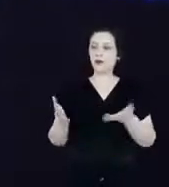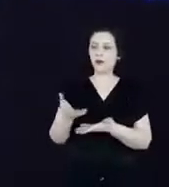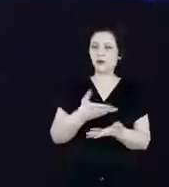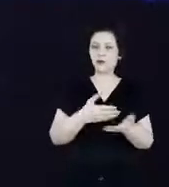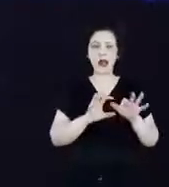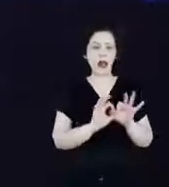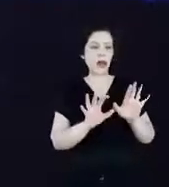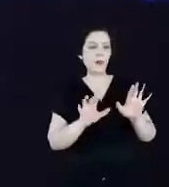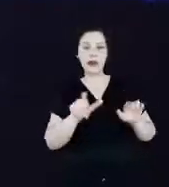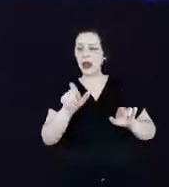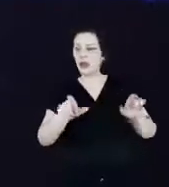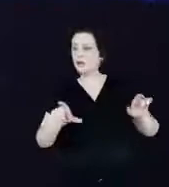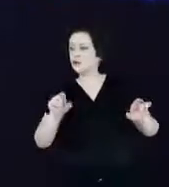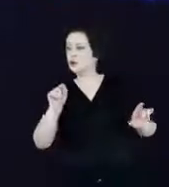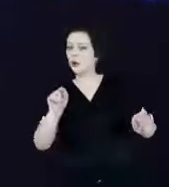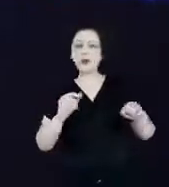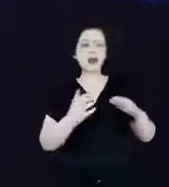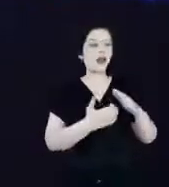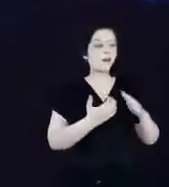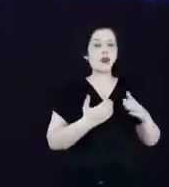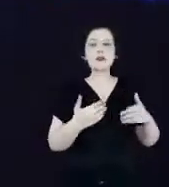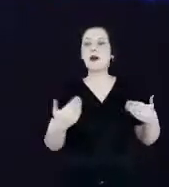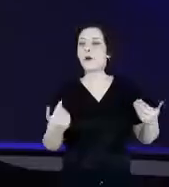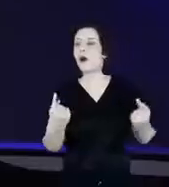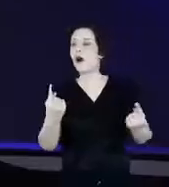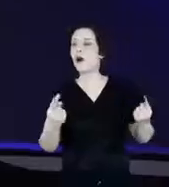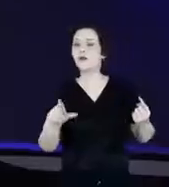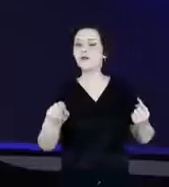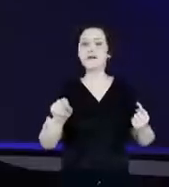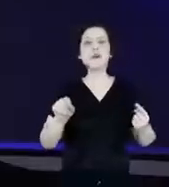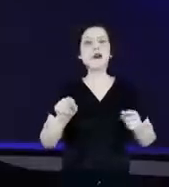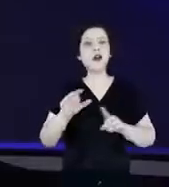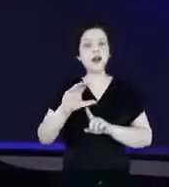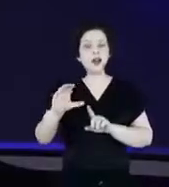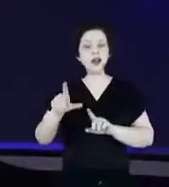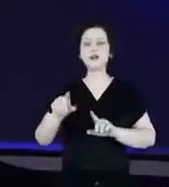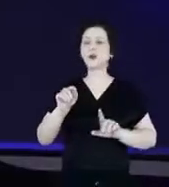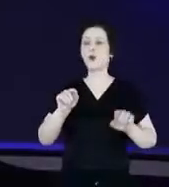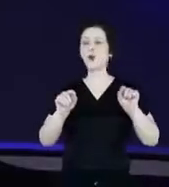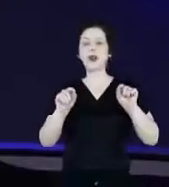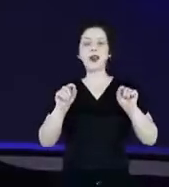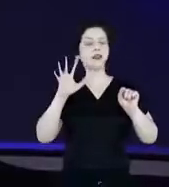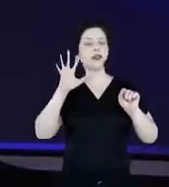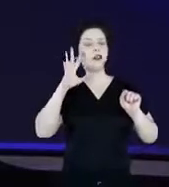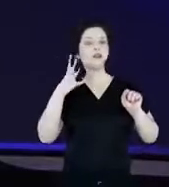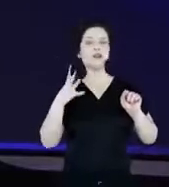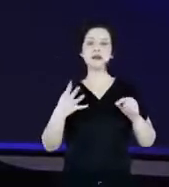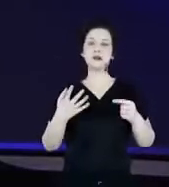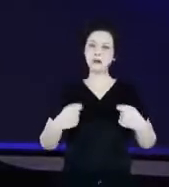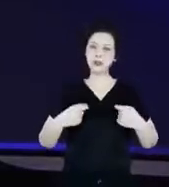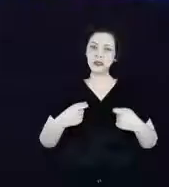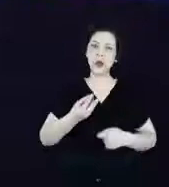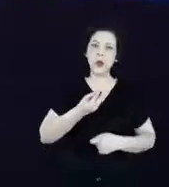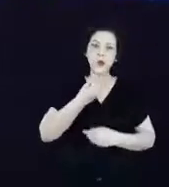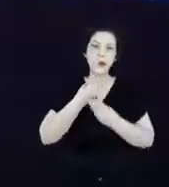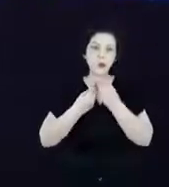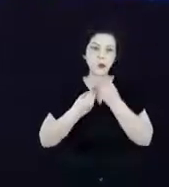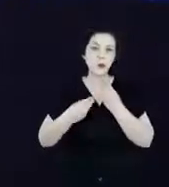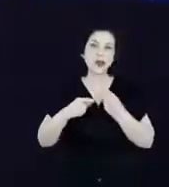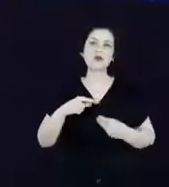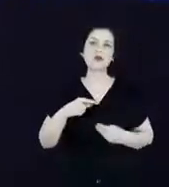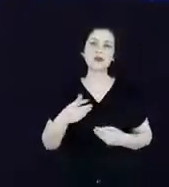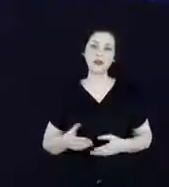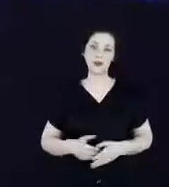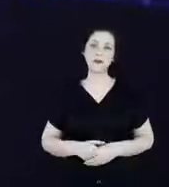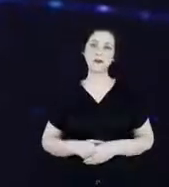escolha pelo consumidor, consumidor se empoderando cada vez mais, mas nós temos que aproveitar as grandes oportunidades que estão à nossa mão. Um